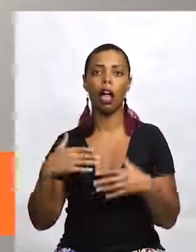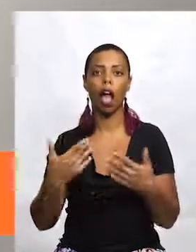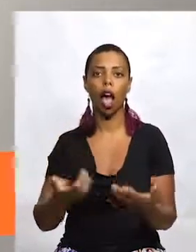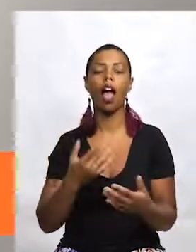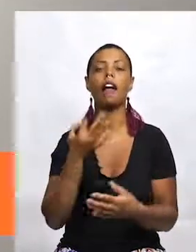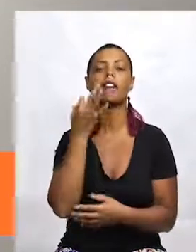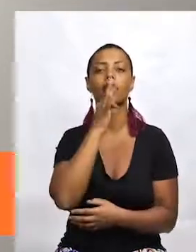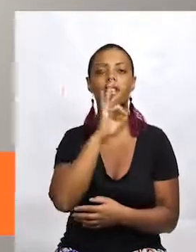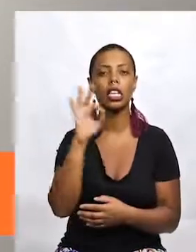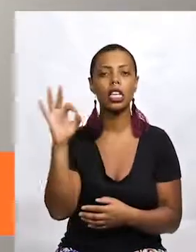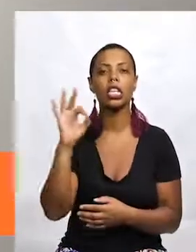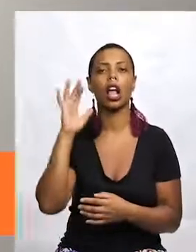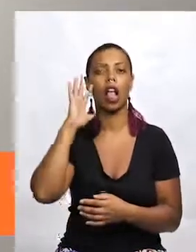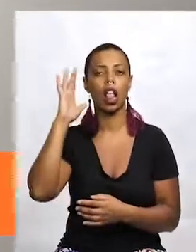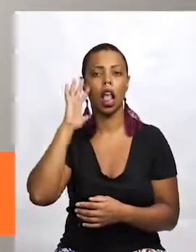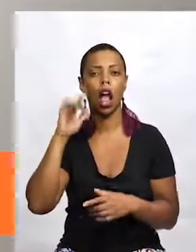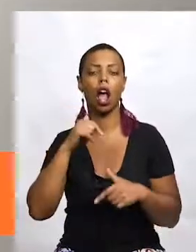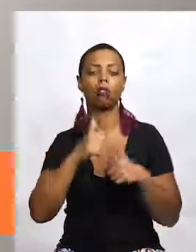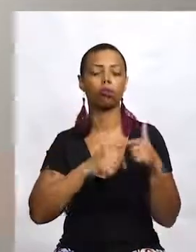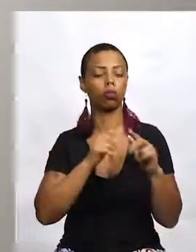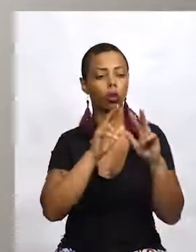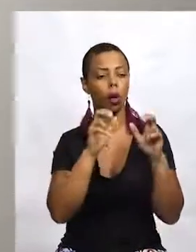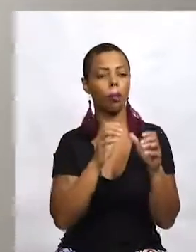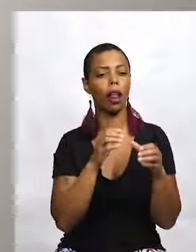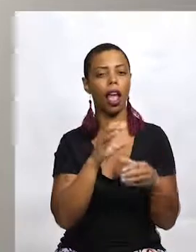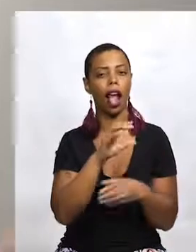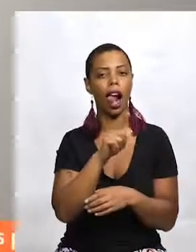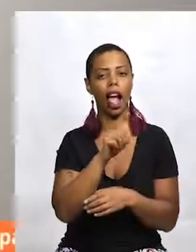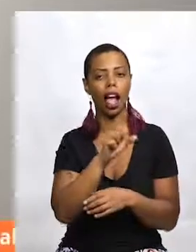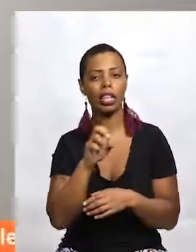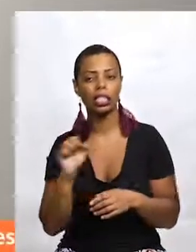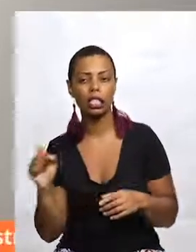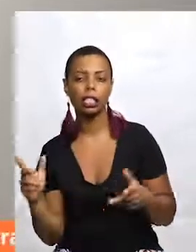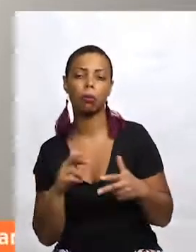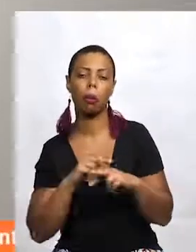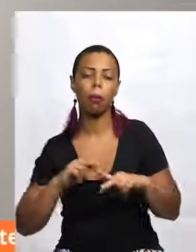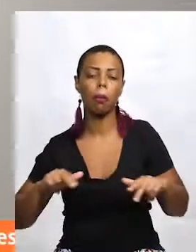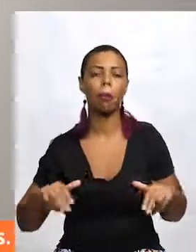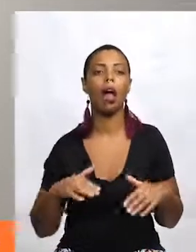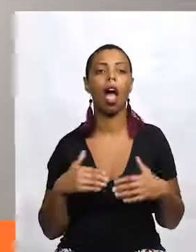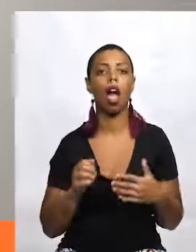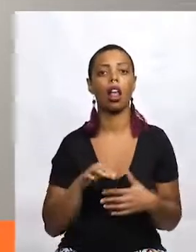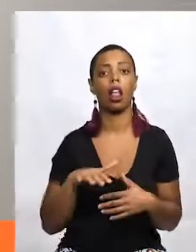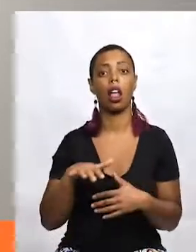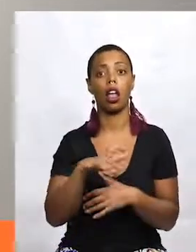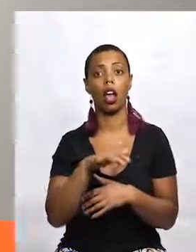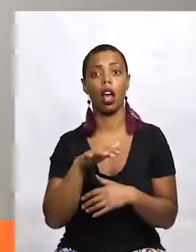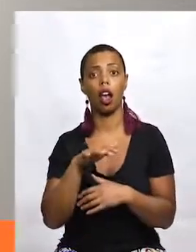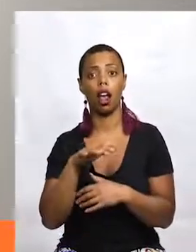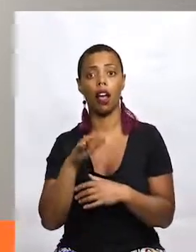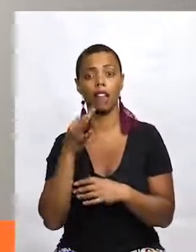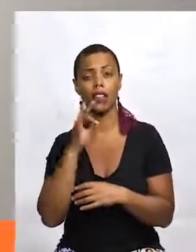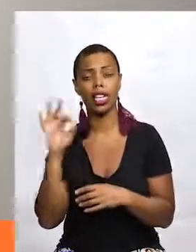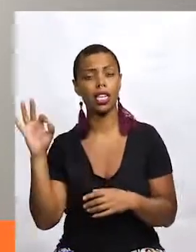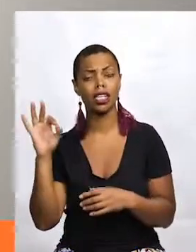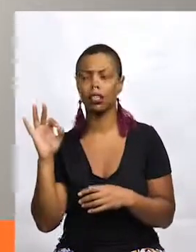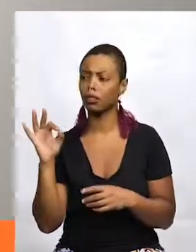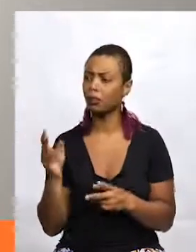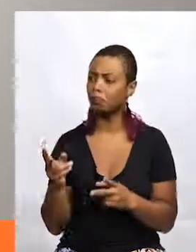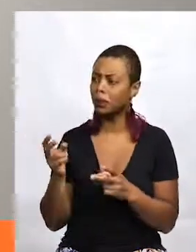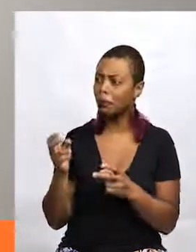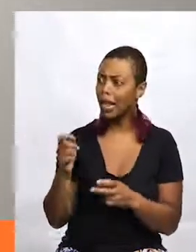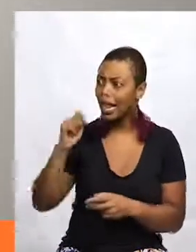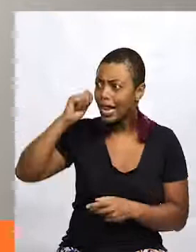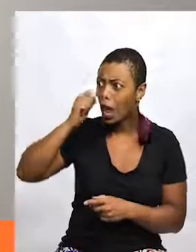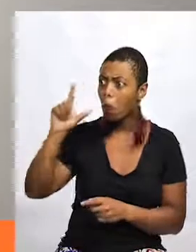de campos clássicos, sólidos, e depois ali no Instituto de Física... a representatividade negra ainda é menor,